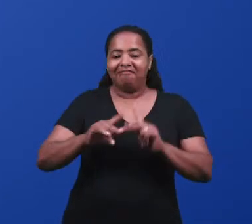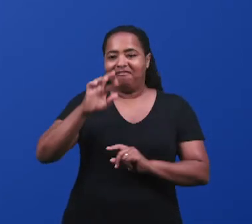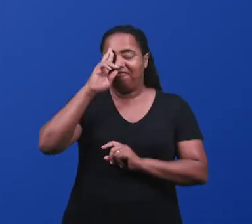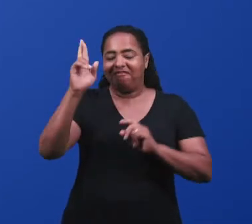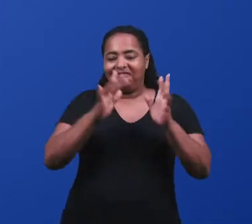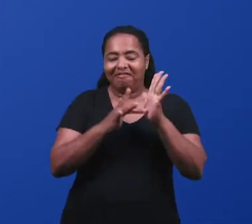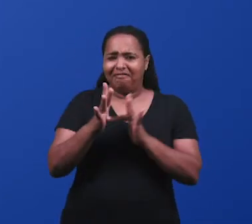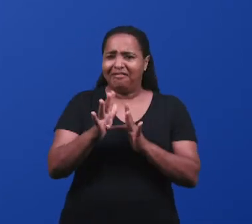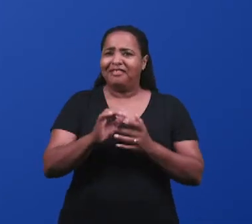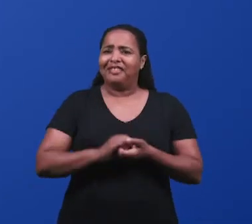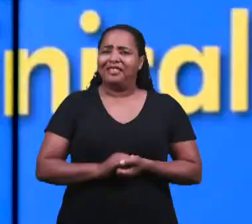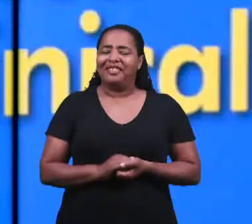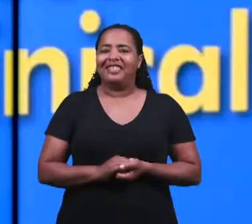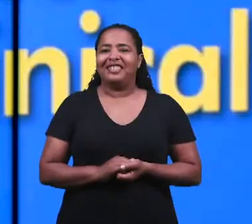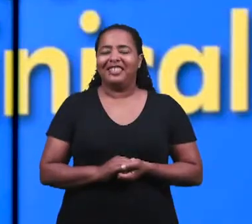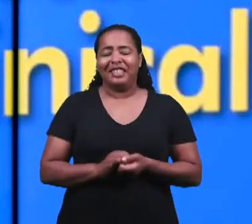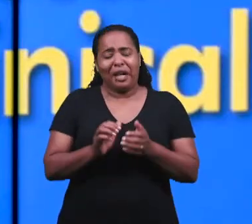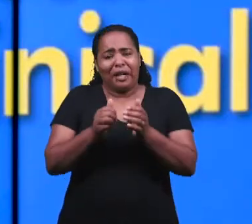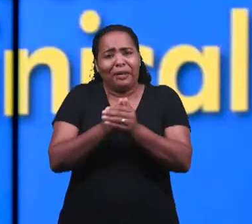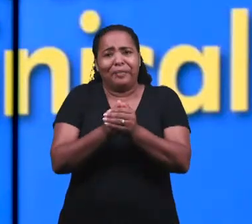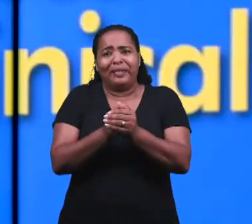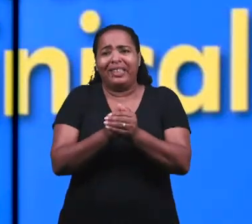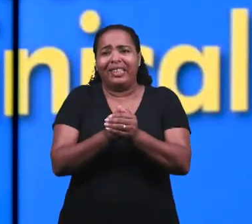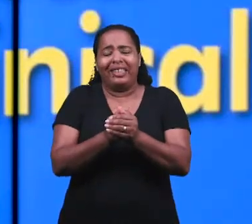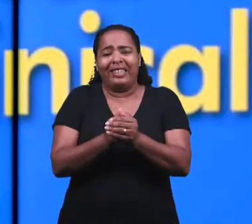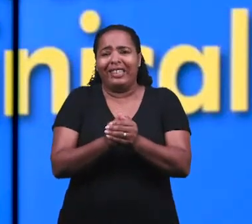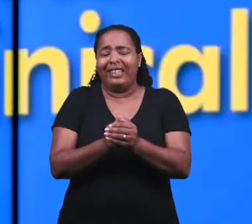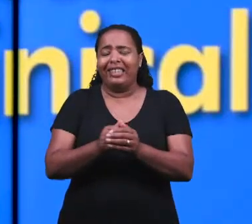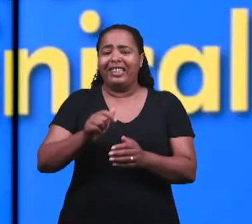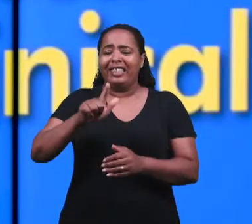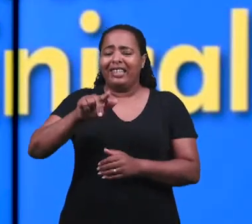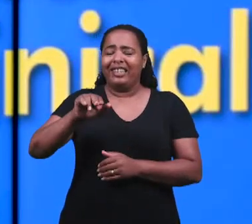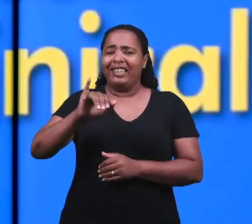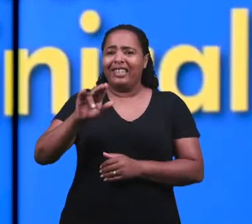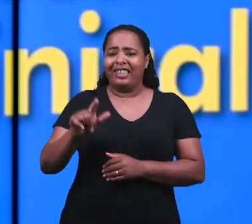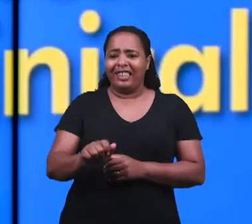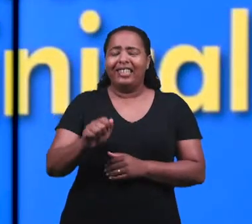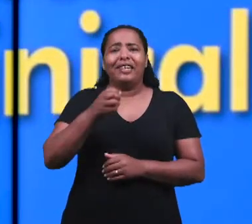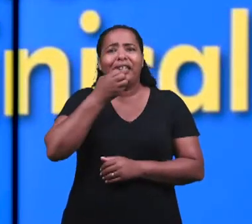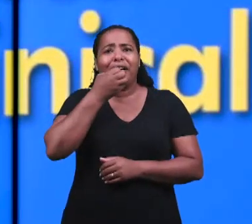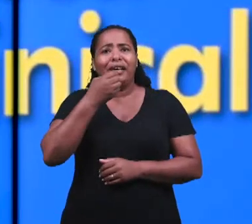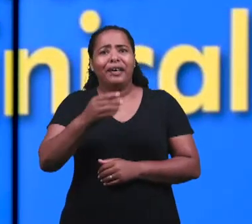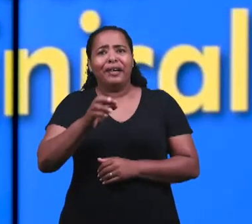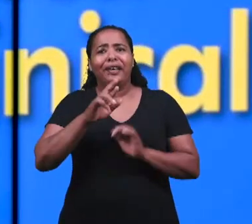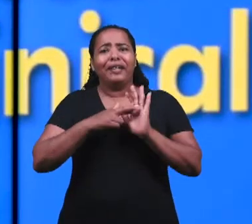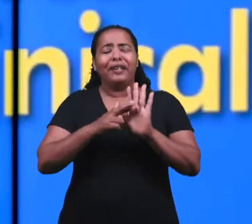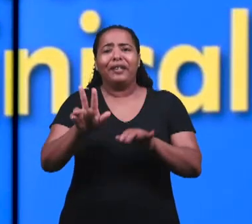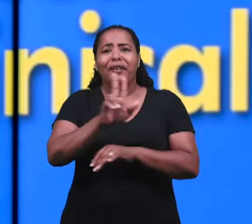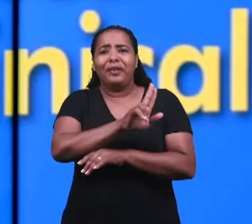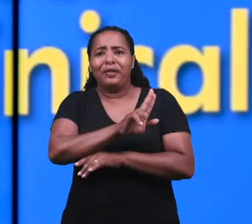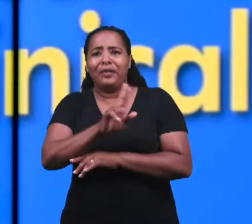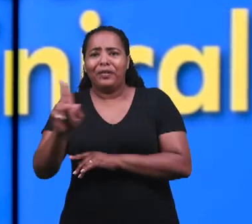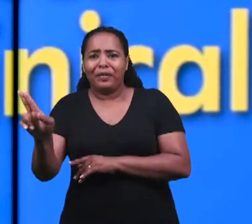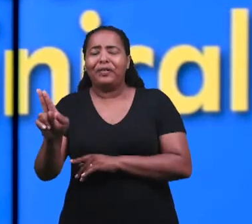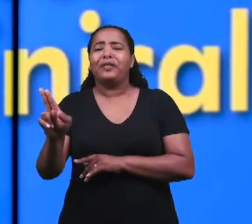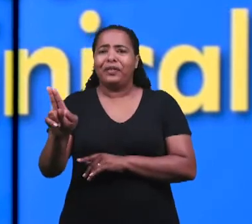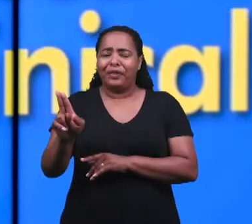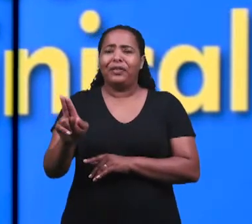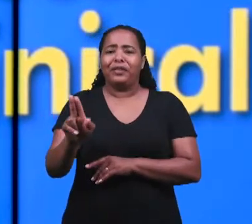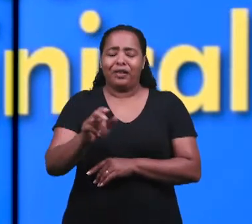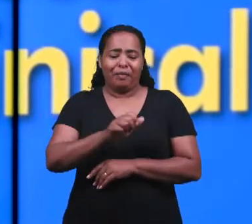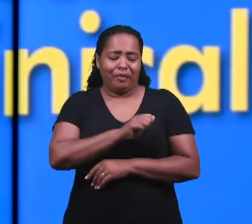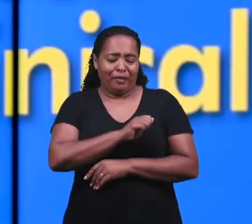de Jesus, irmãos. Amém, Luísa, que bom, Maravilha essa colocação sua, porque no nome dos